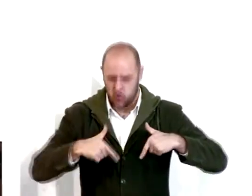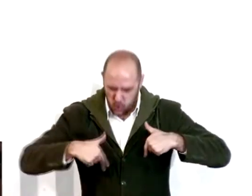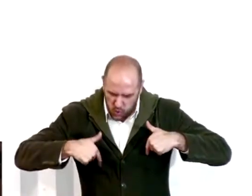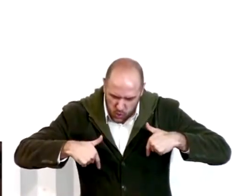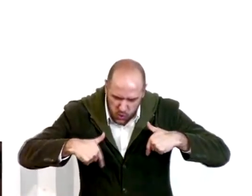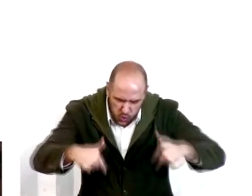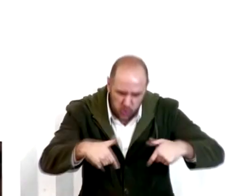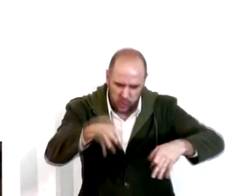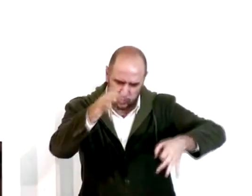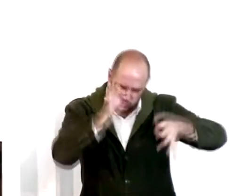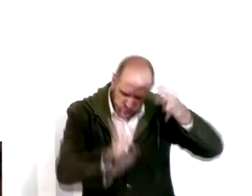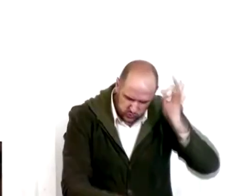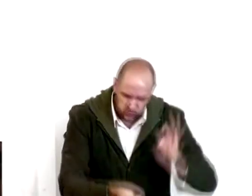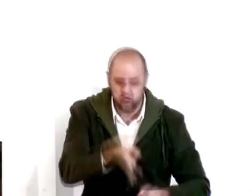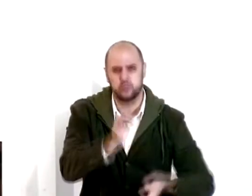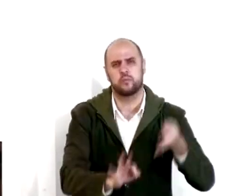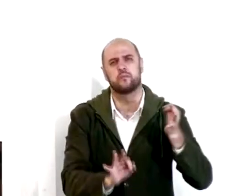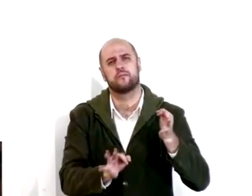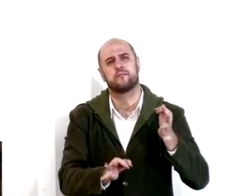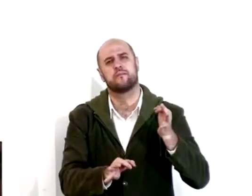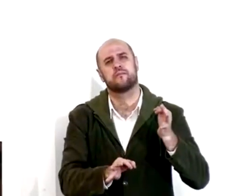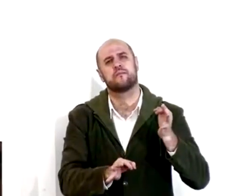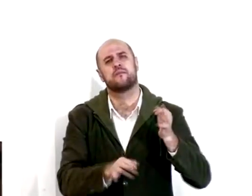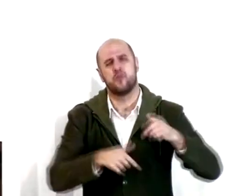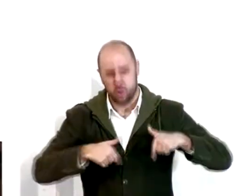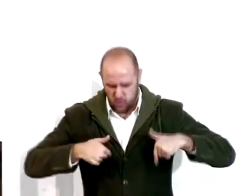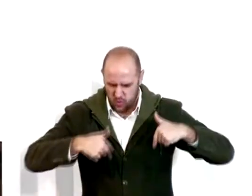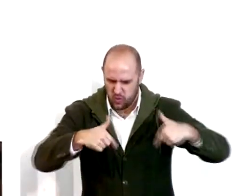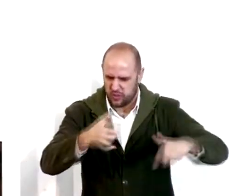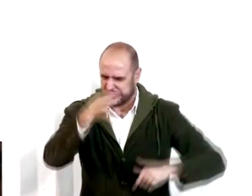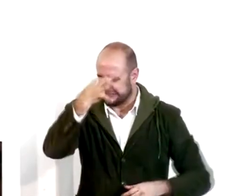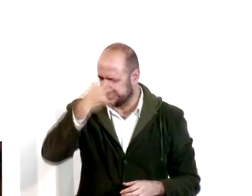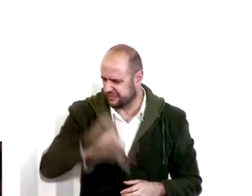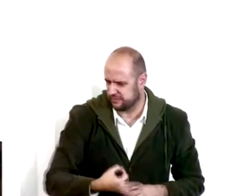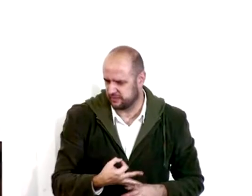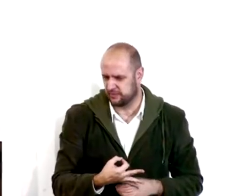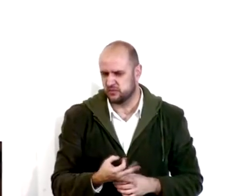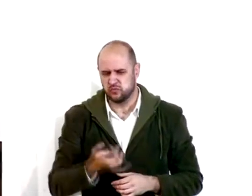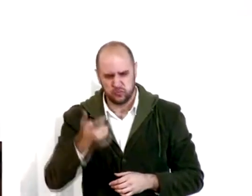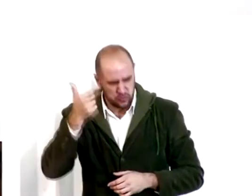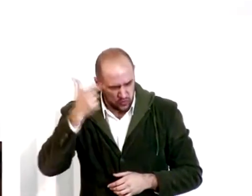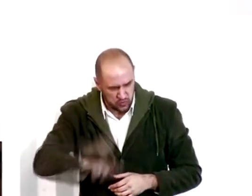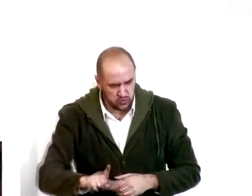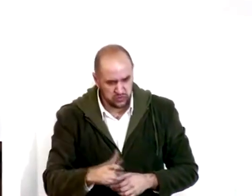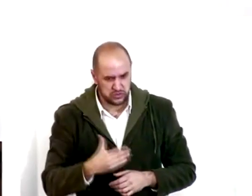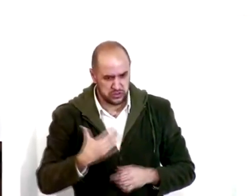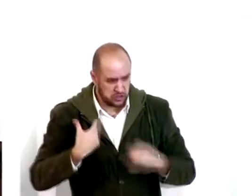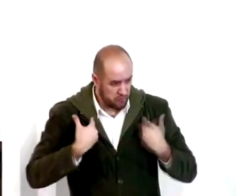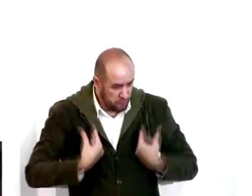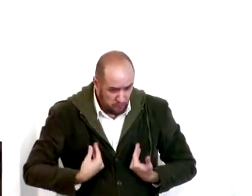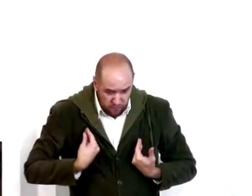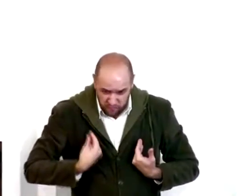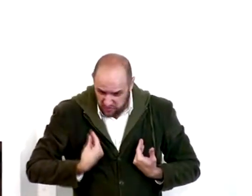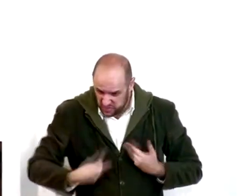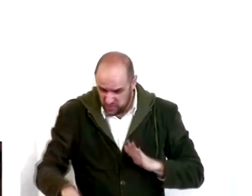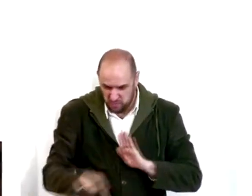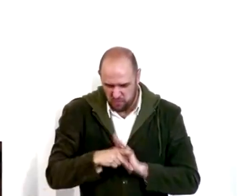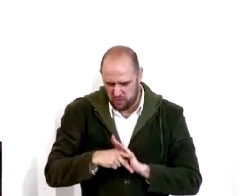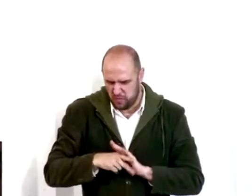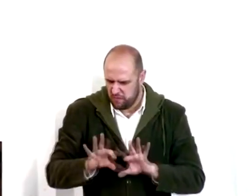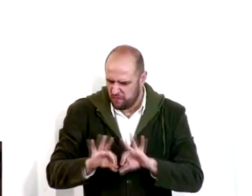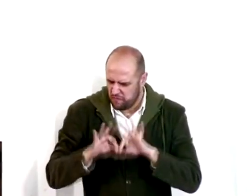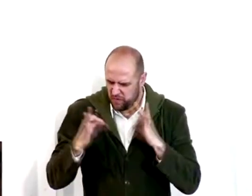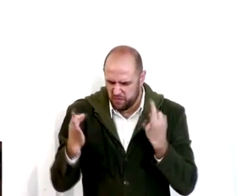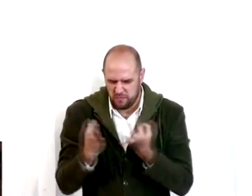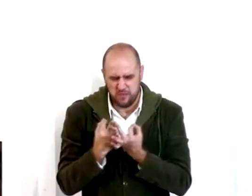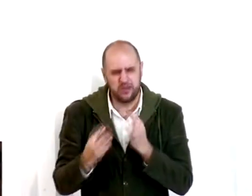que é justo, por aquilo que é correto, e sejam capazes de doar as suas próprias vidas e